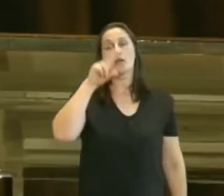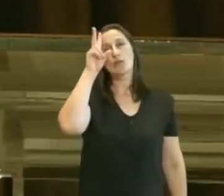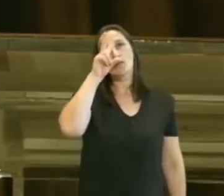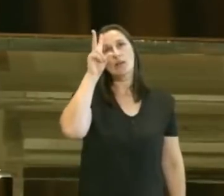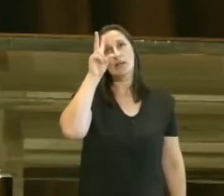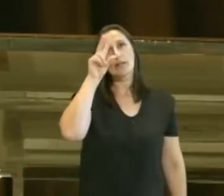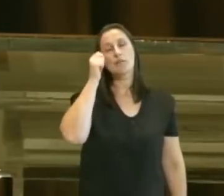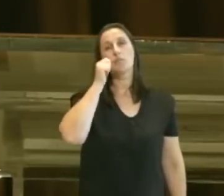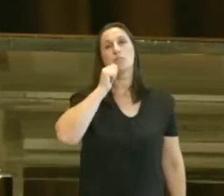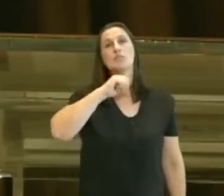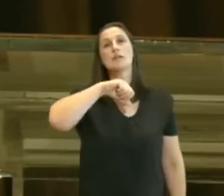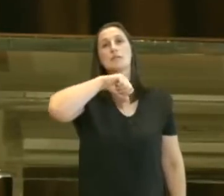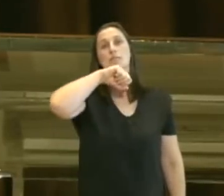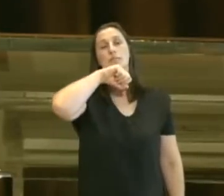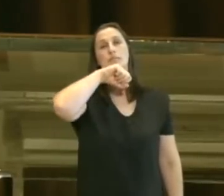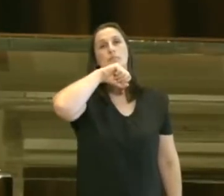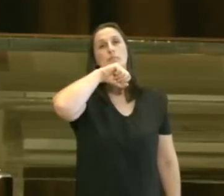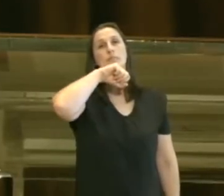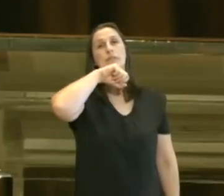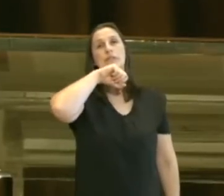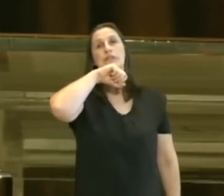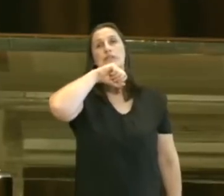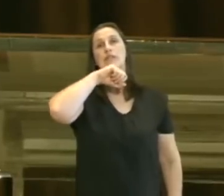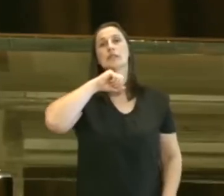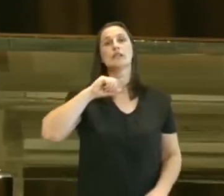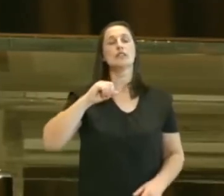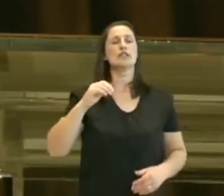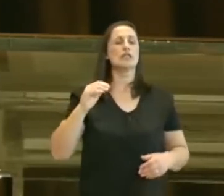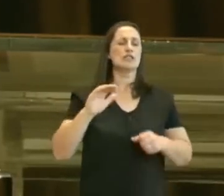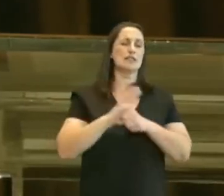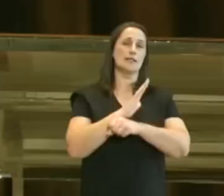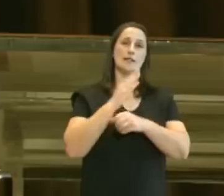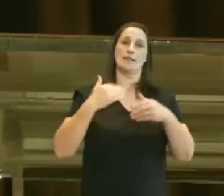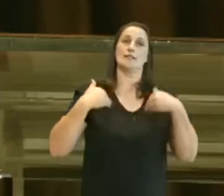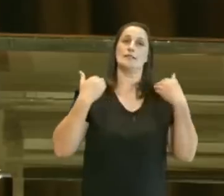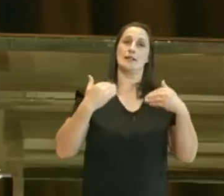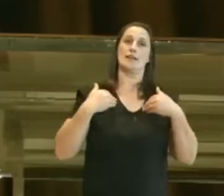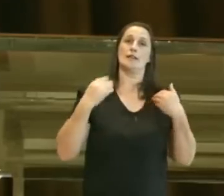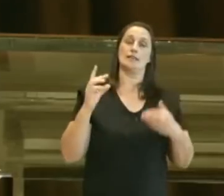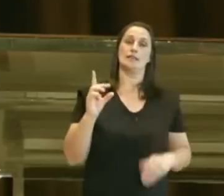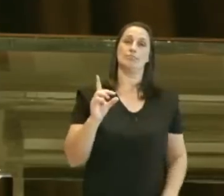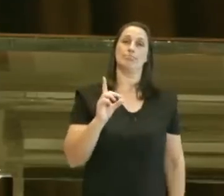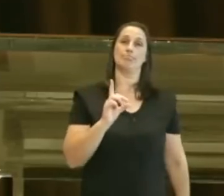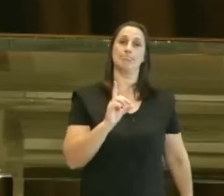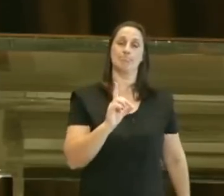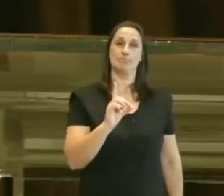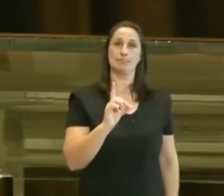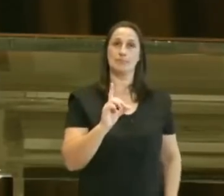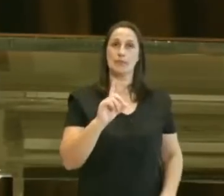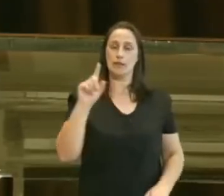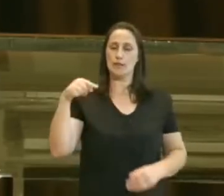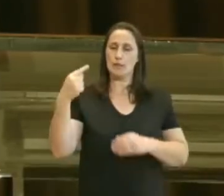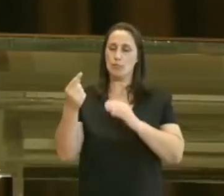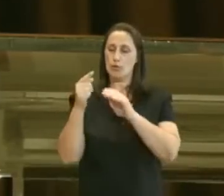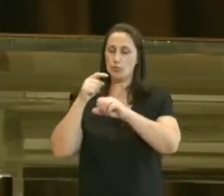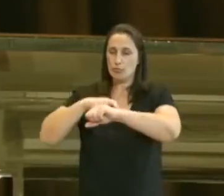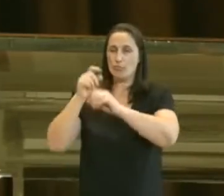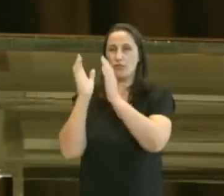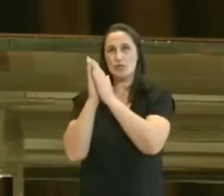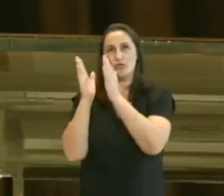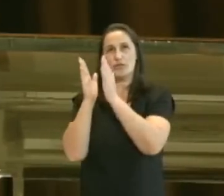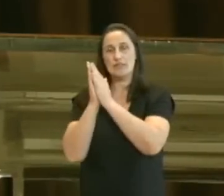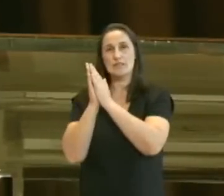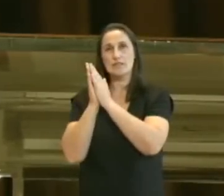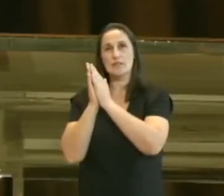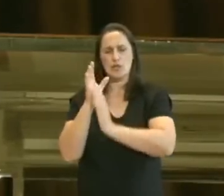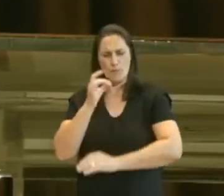dia que ela chega cheia de alegria, quando depois do seu momento de oração, com